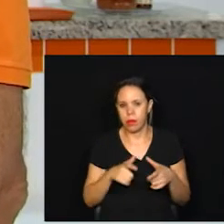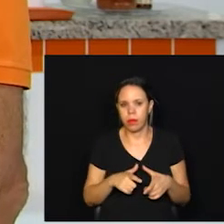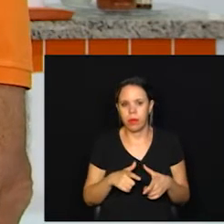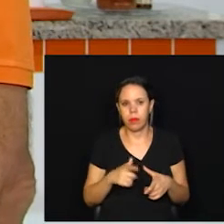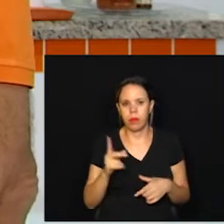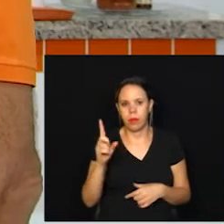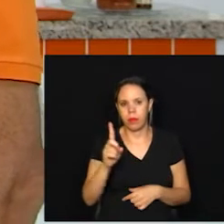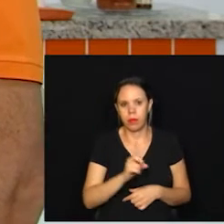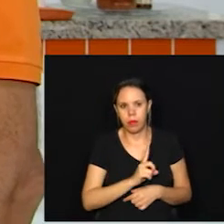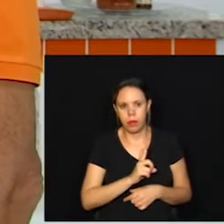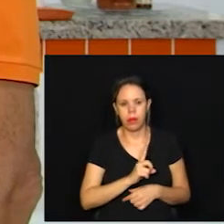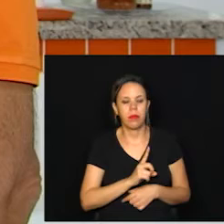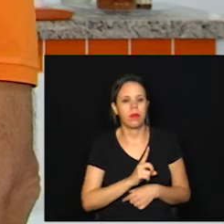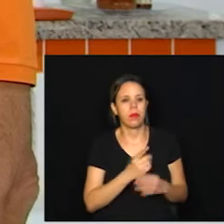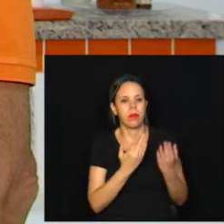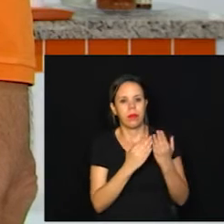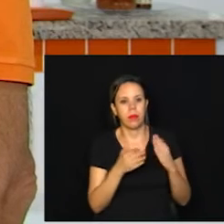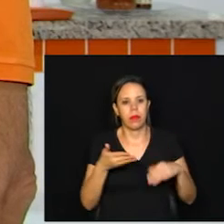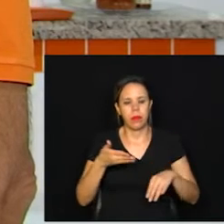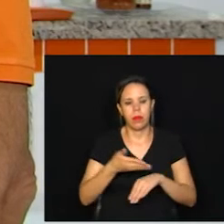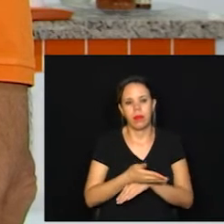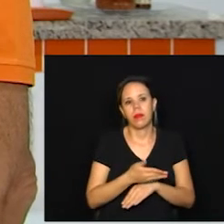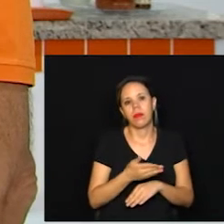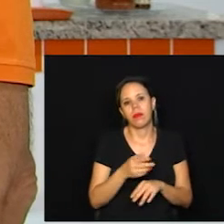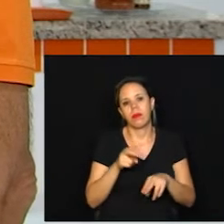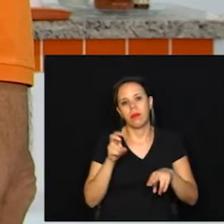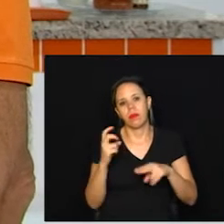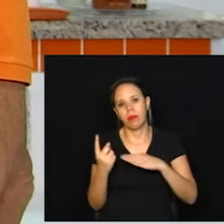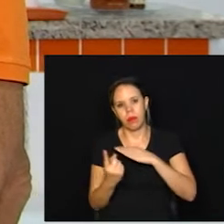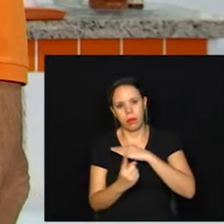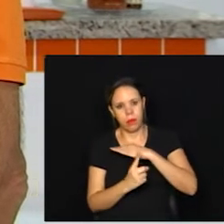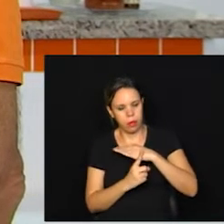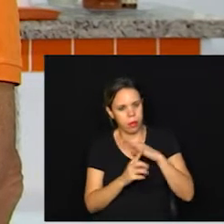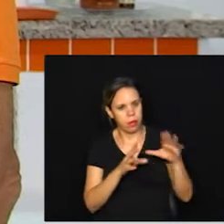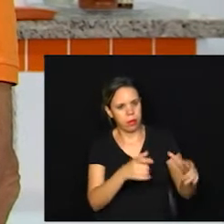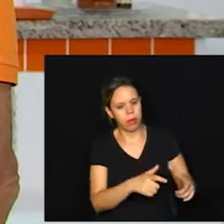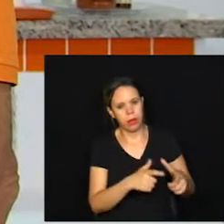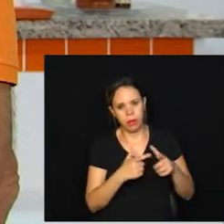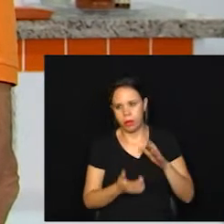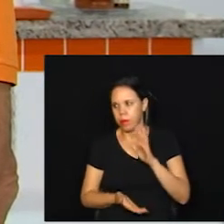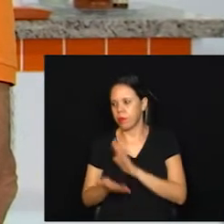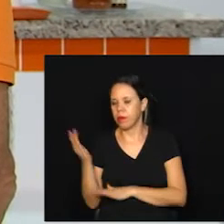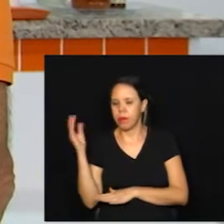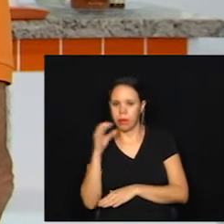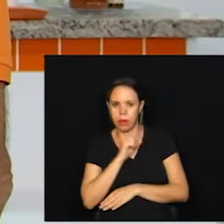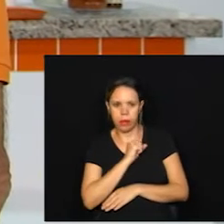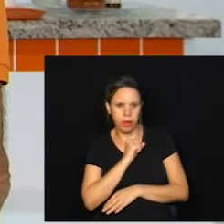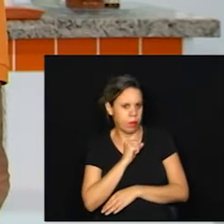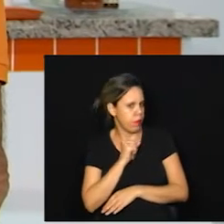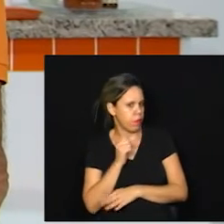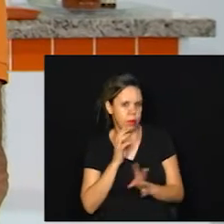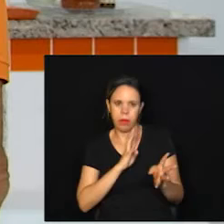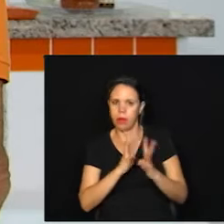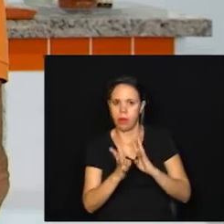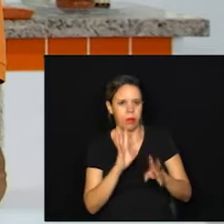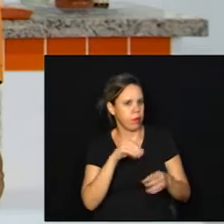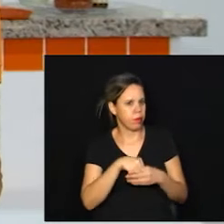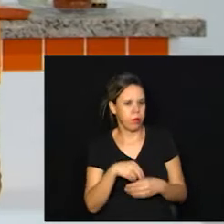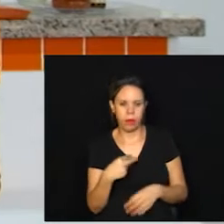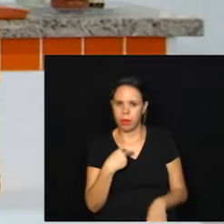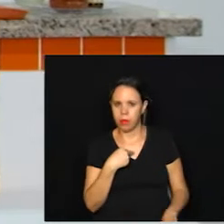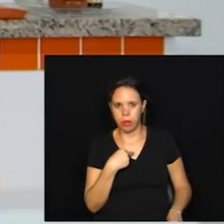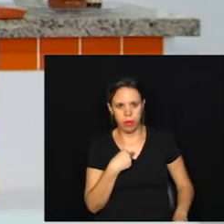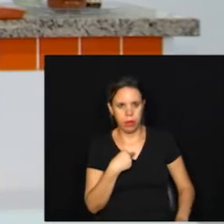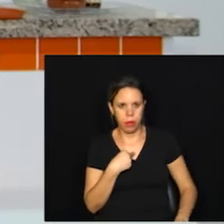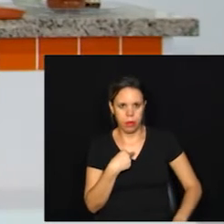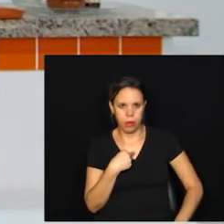vem ali na porta, entra para chegar até o balcão, pega a sua refeição e já sai de novo. Não pode ter aglomeração aqui dentro. Não, não. Agora